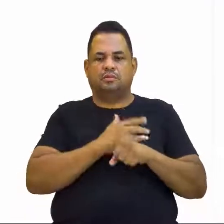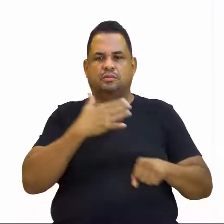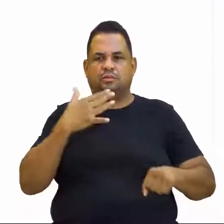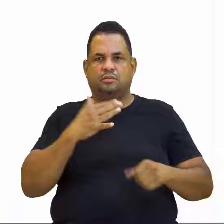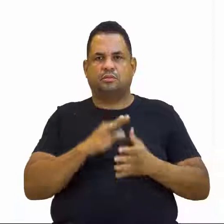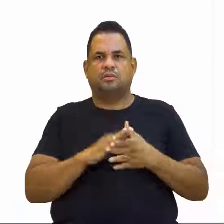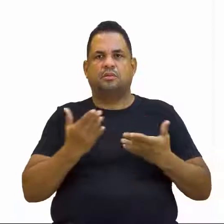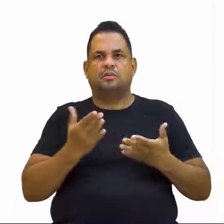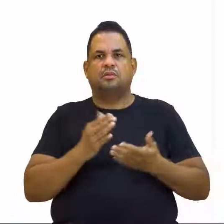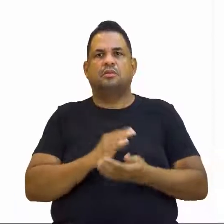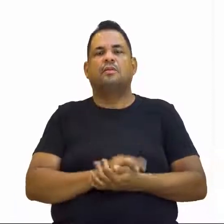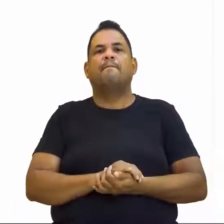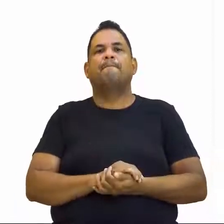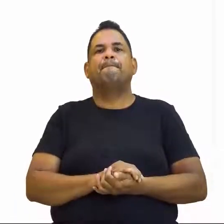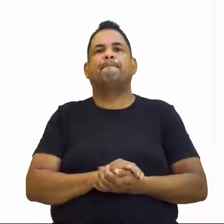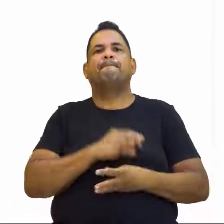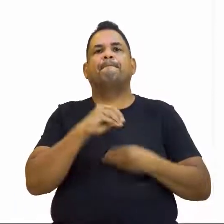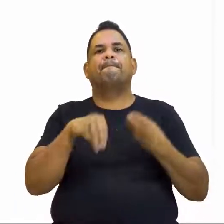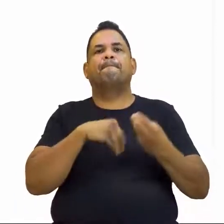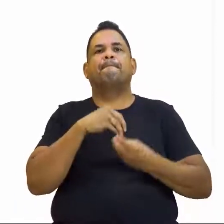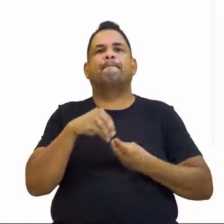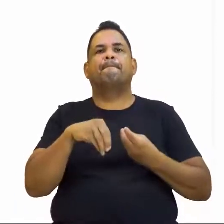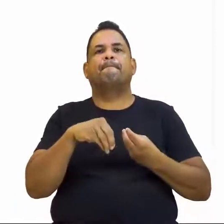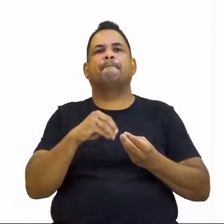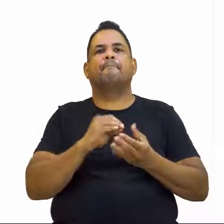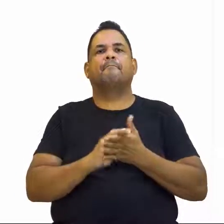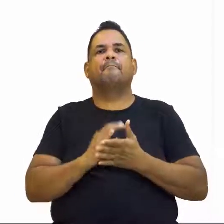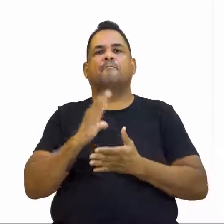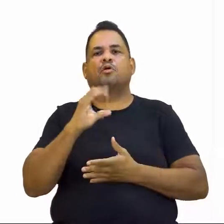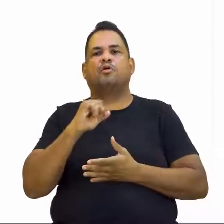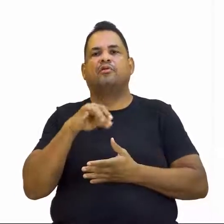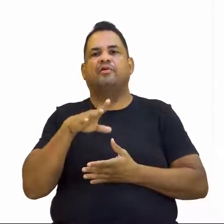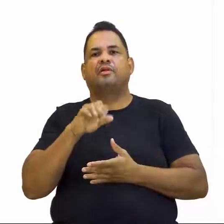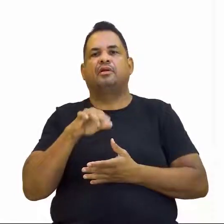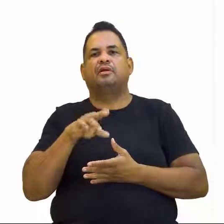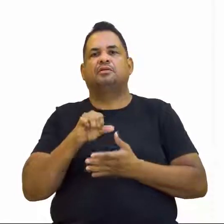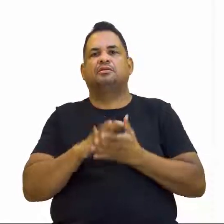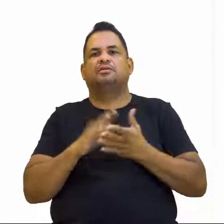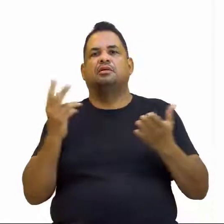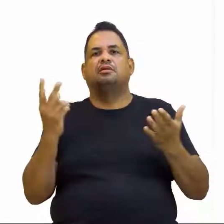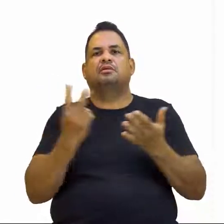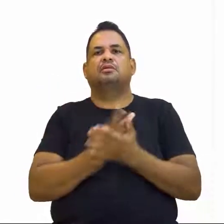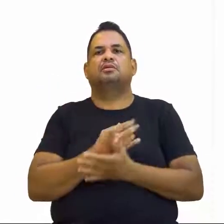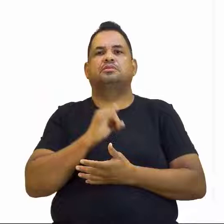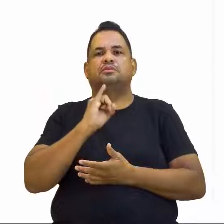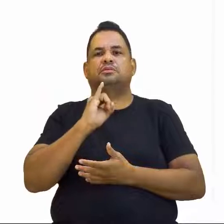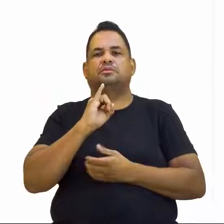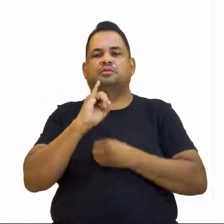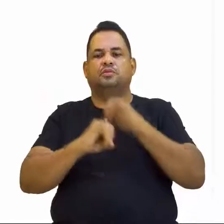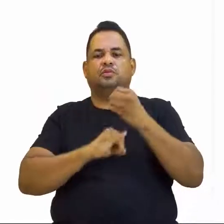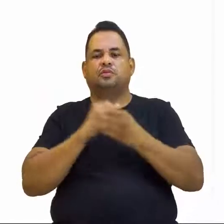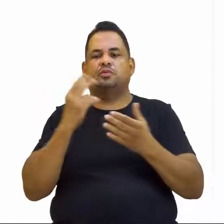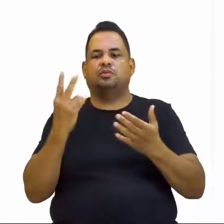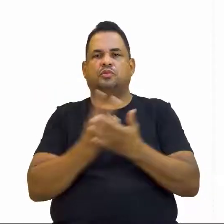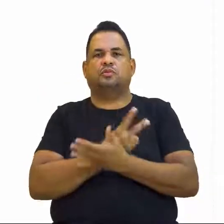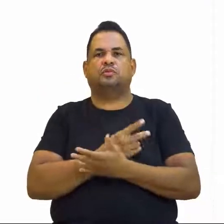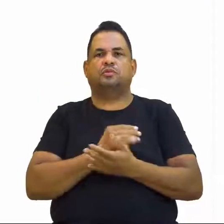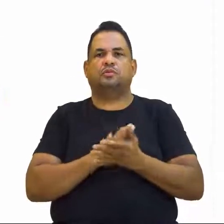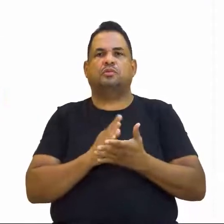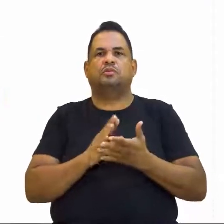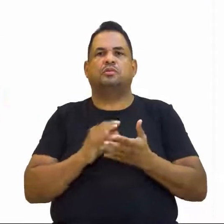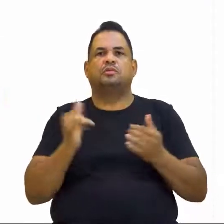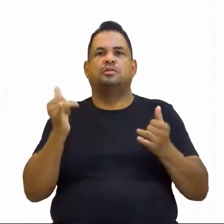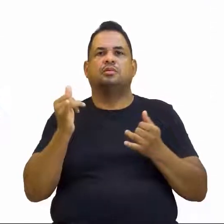falou, que são compostos covalentes e sofrem a ionização, que é um processo